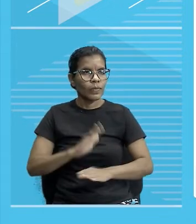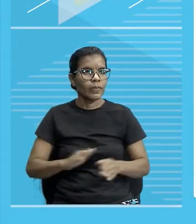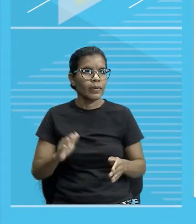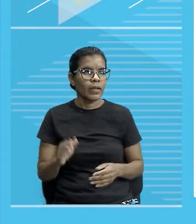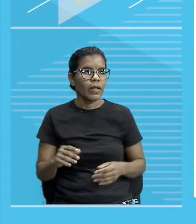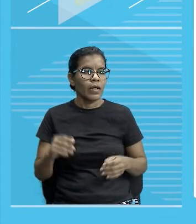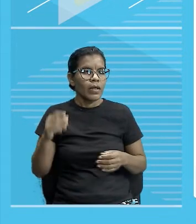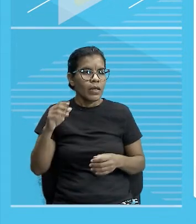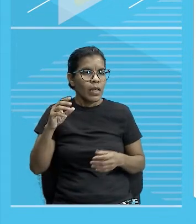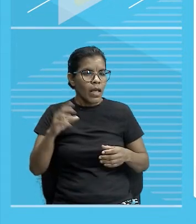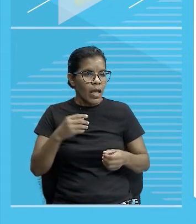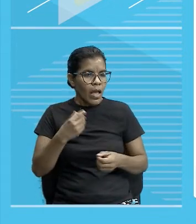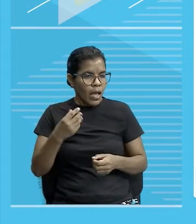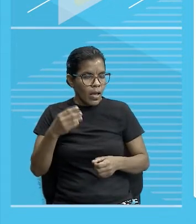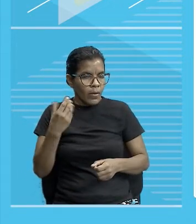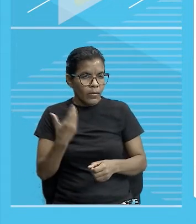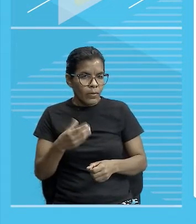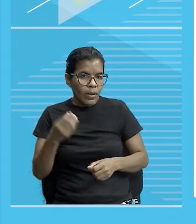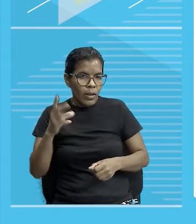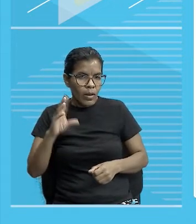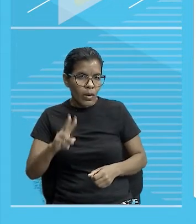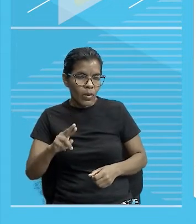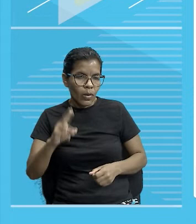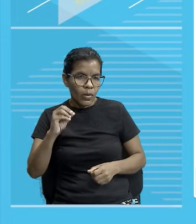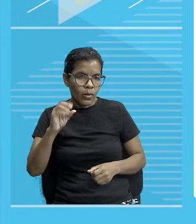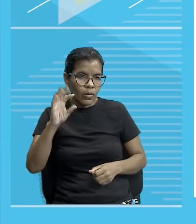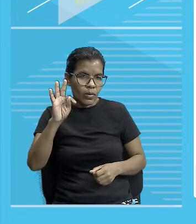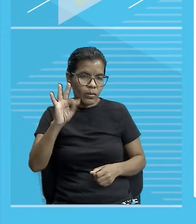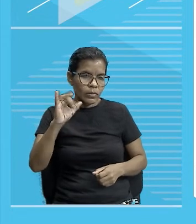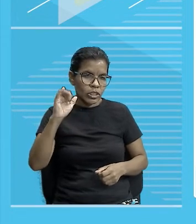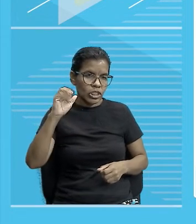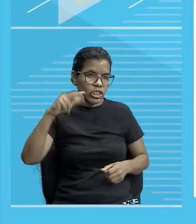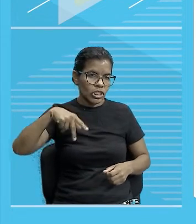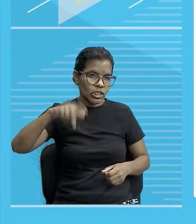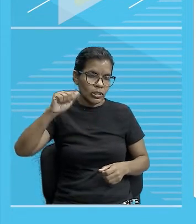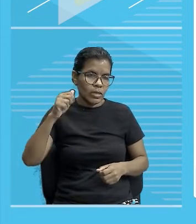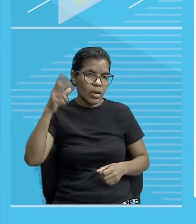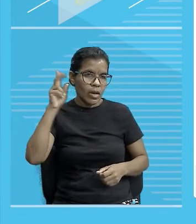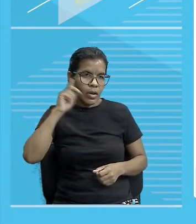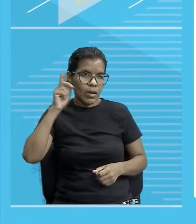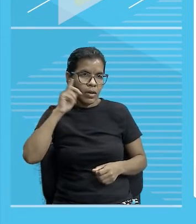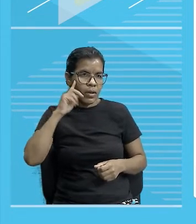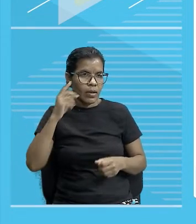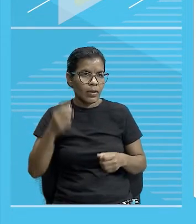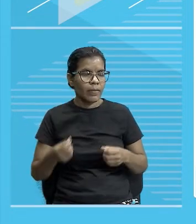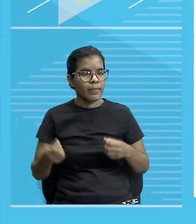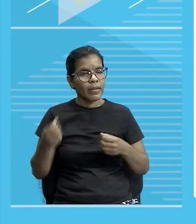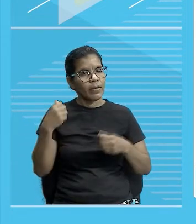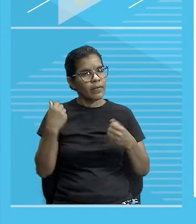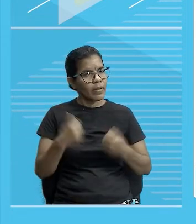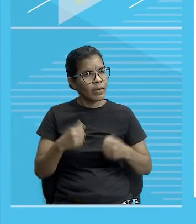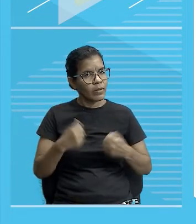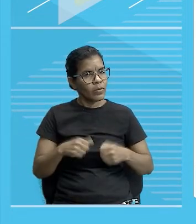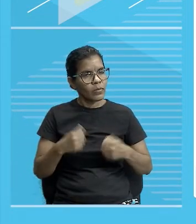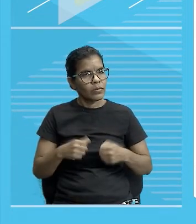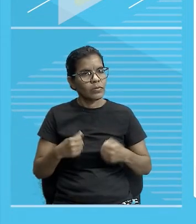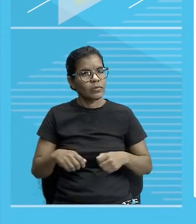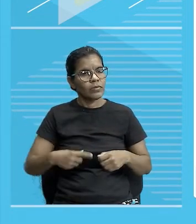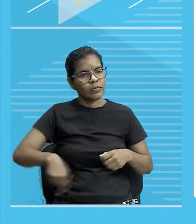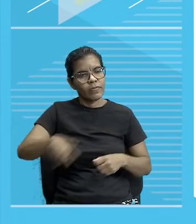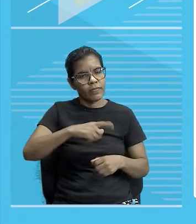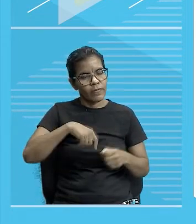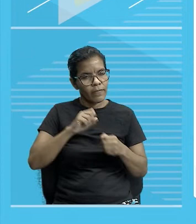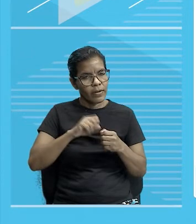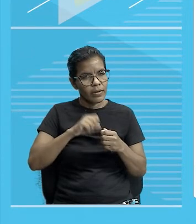cotidiana para segurar que todos os executem as operações tarefas